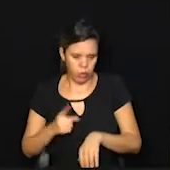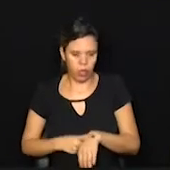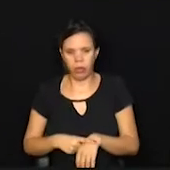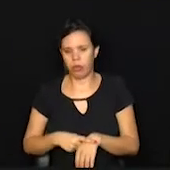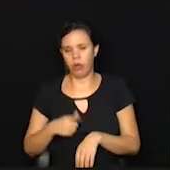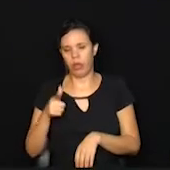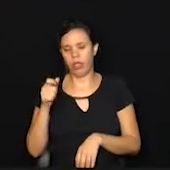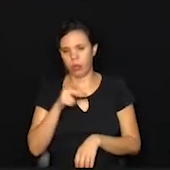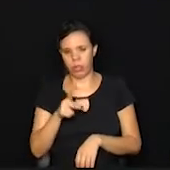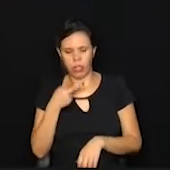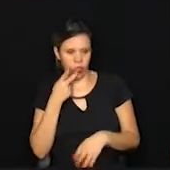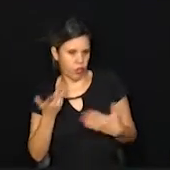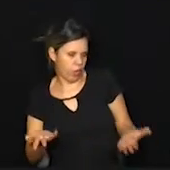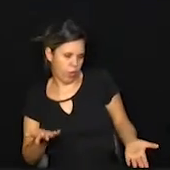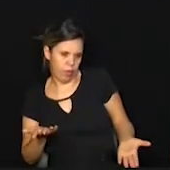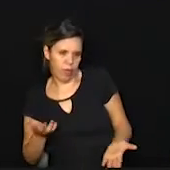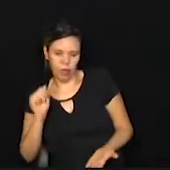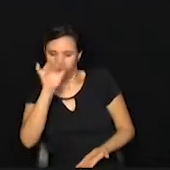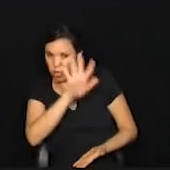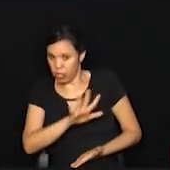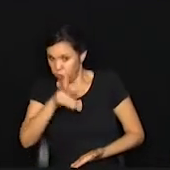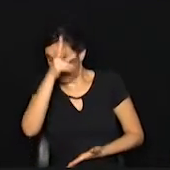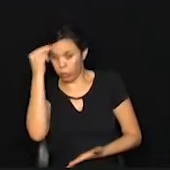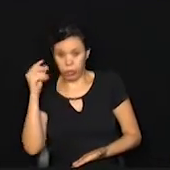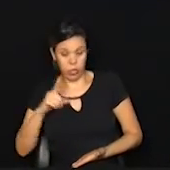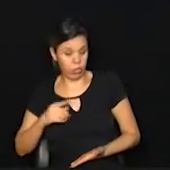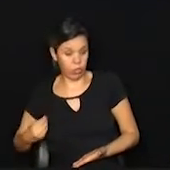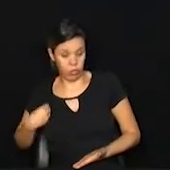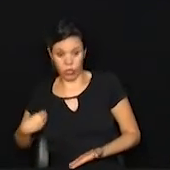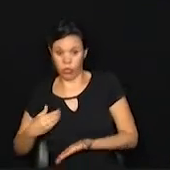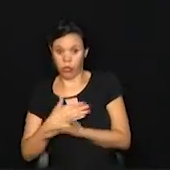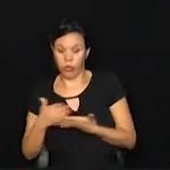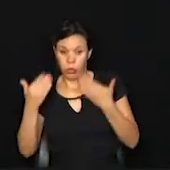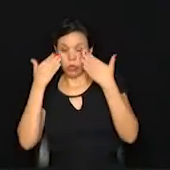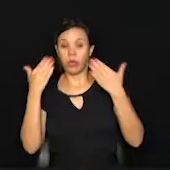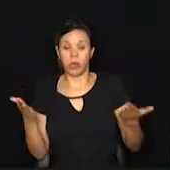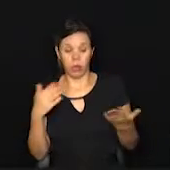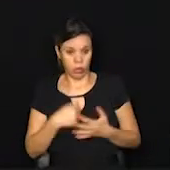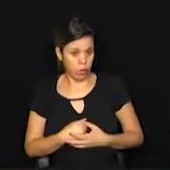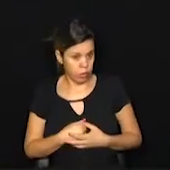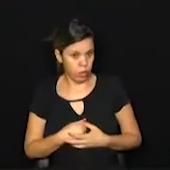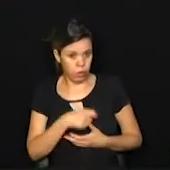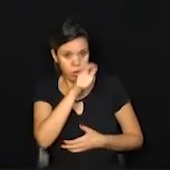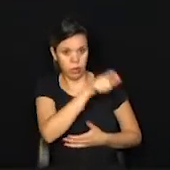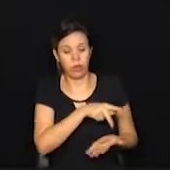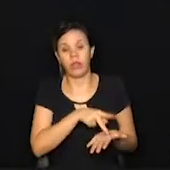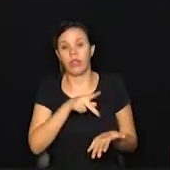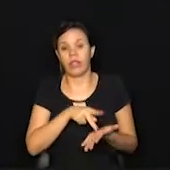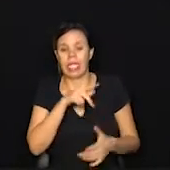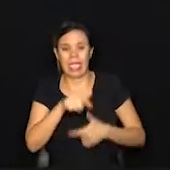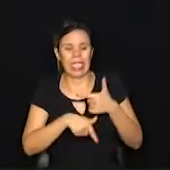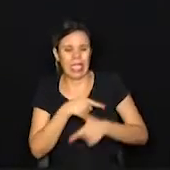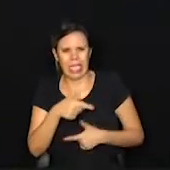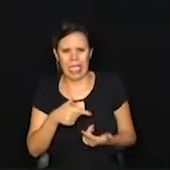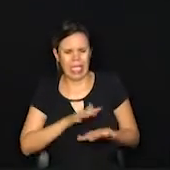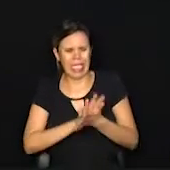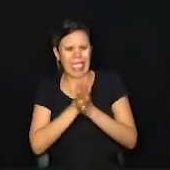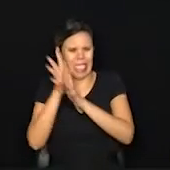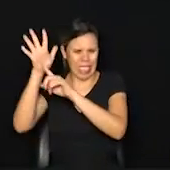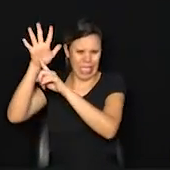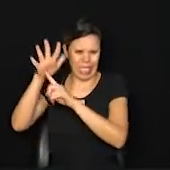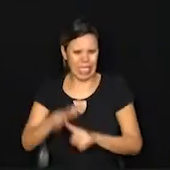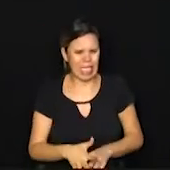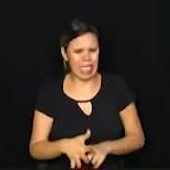falava em disso tensão auxiliar a imagem pública é de que tava começando abrir ele tava na verdade operando uma brutal repressão